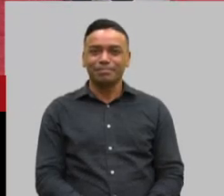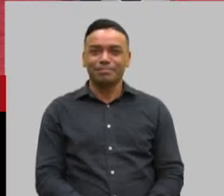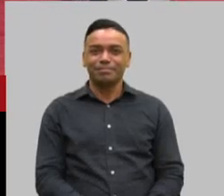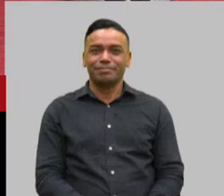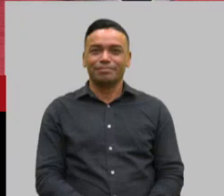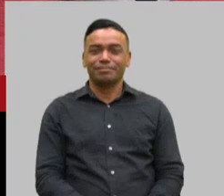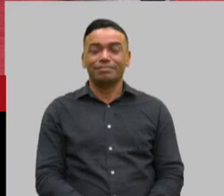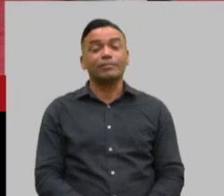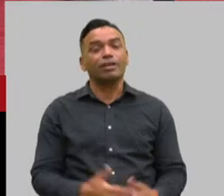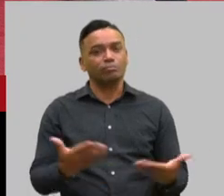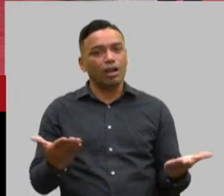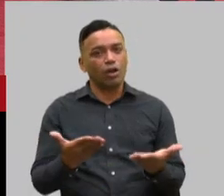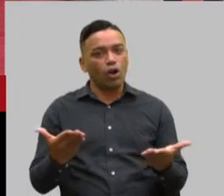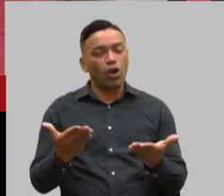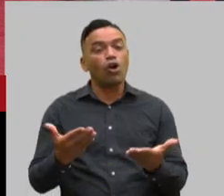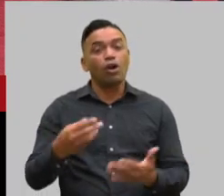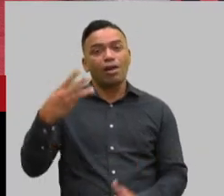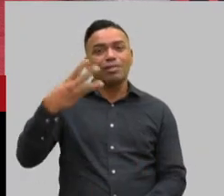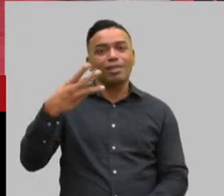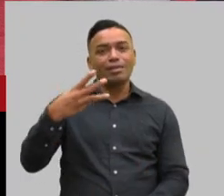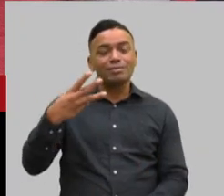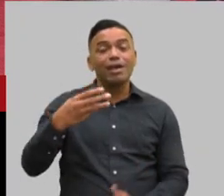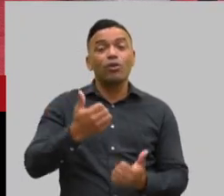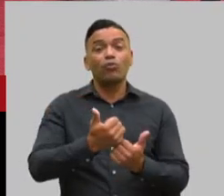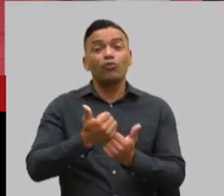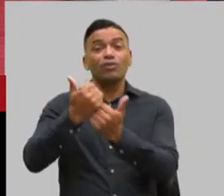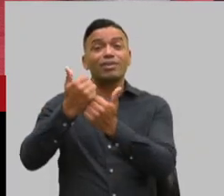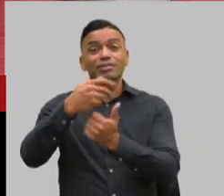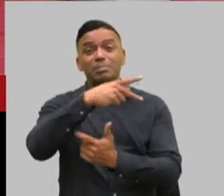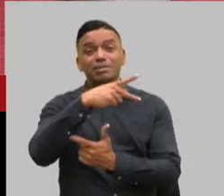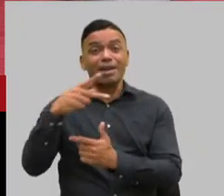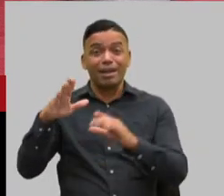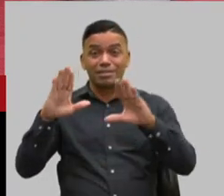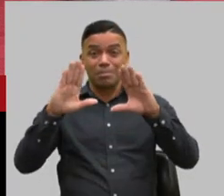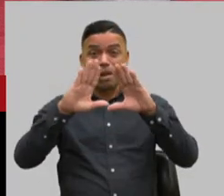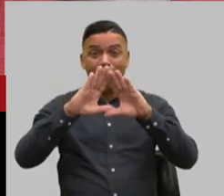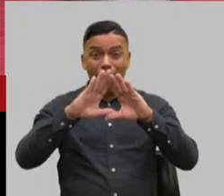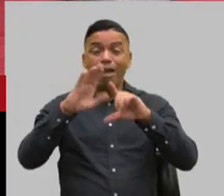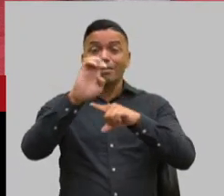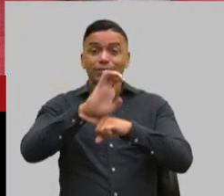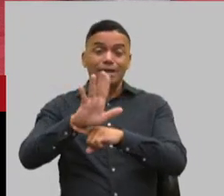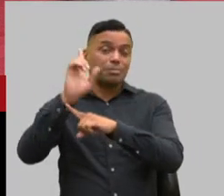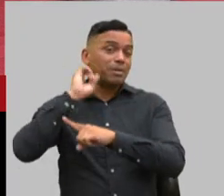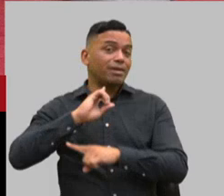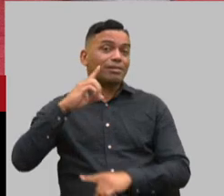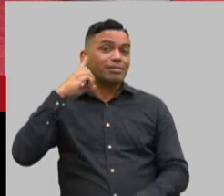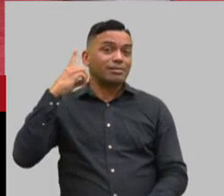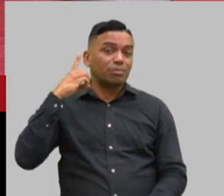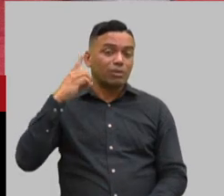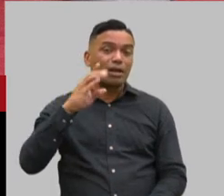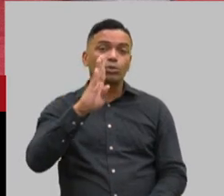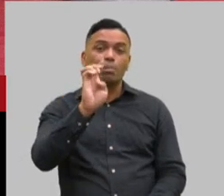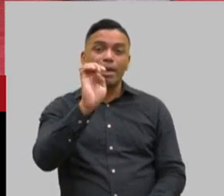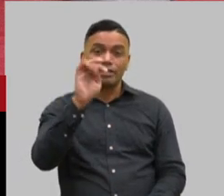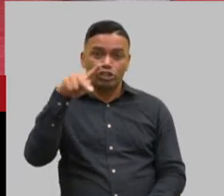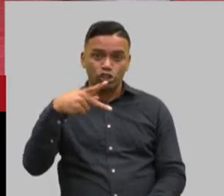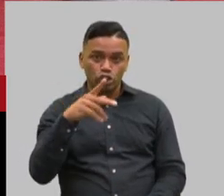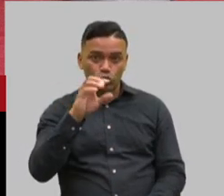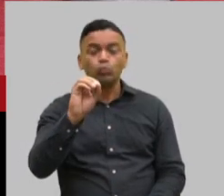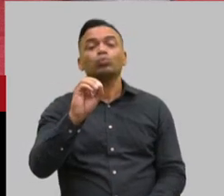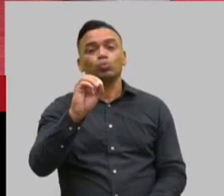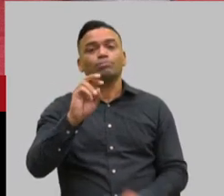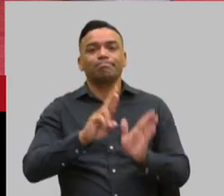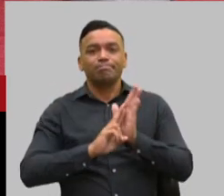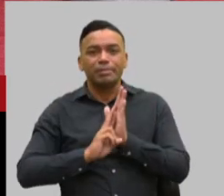Com a palavra, o terceiro vice-presidente da Assembleia Legislativa de Minas Gerais, deputado Betinho Pinto Coelho,